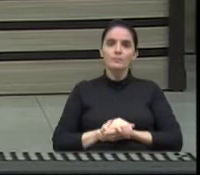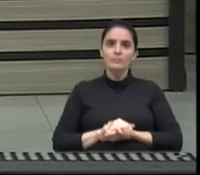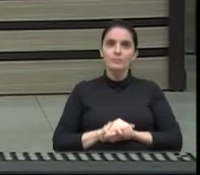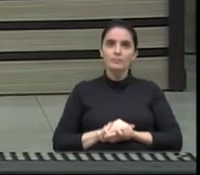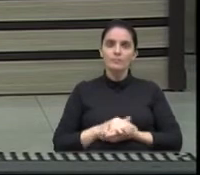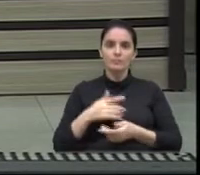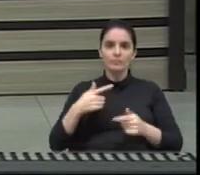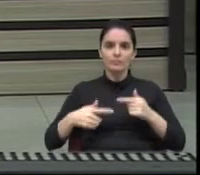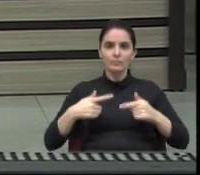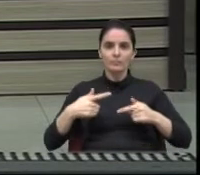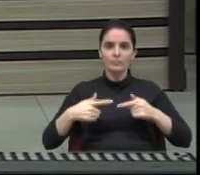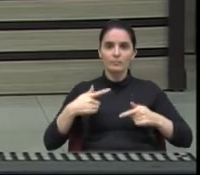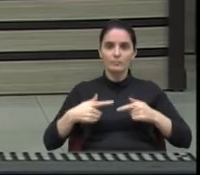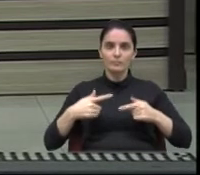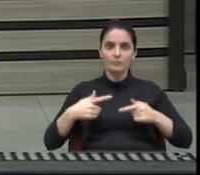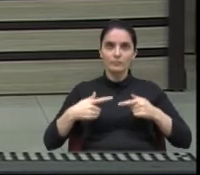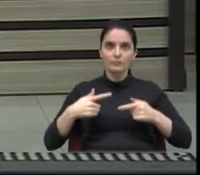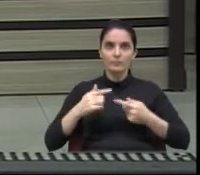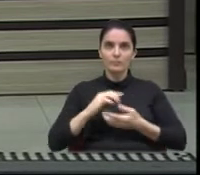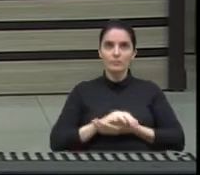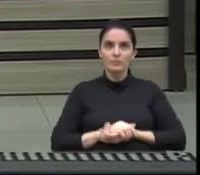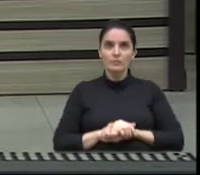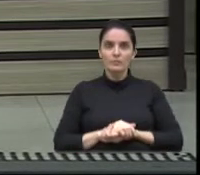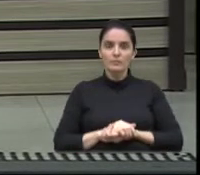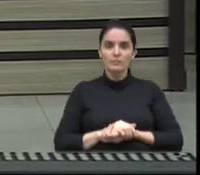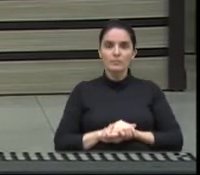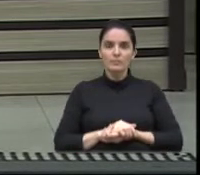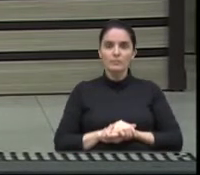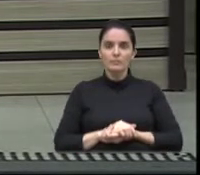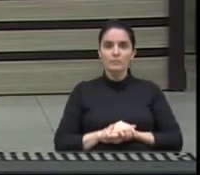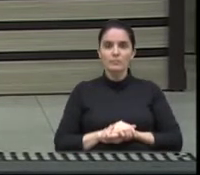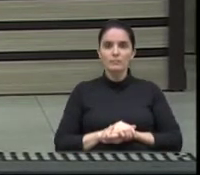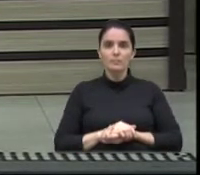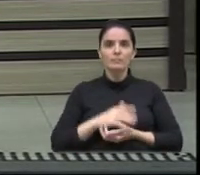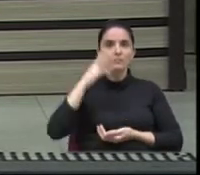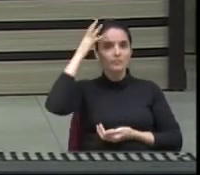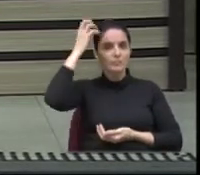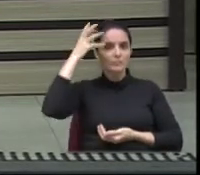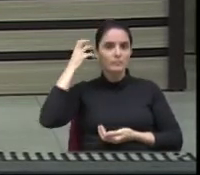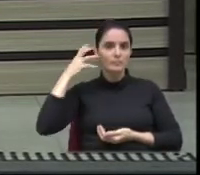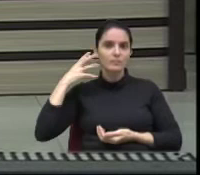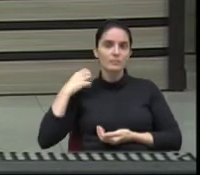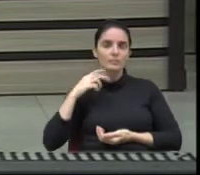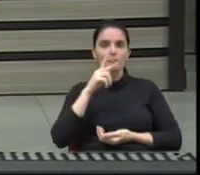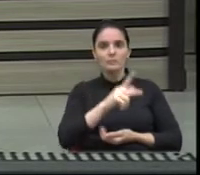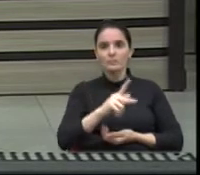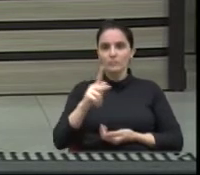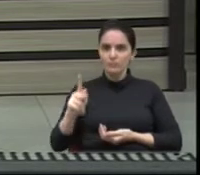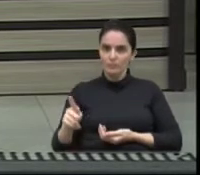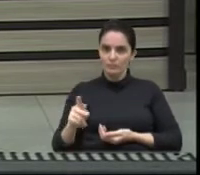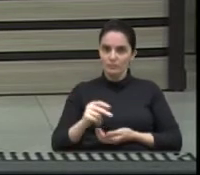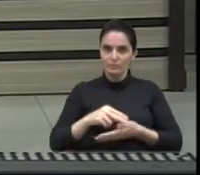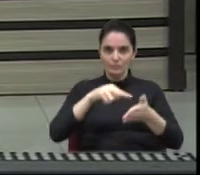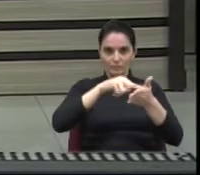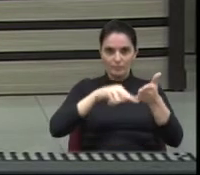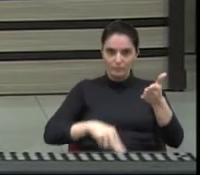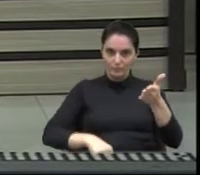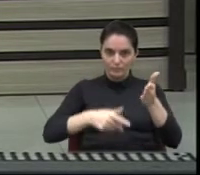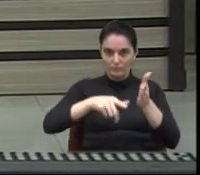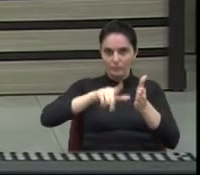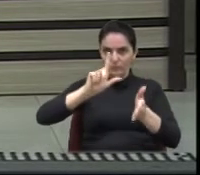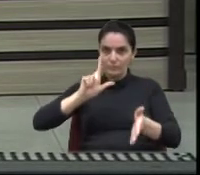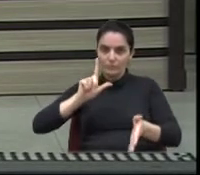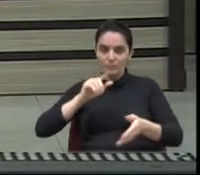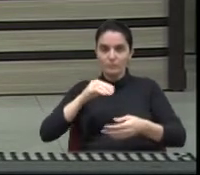Continue a discussão. Eu. Com a palavra, a vereadora Lubogo. Senhor presidente, é que foi lido agora anteriormente